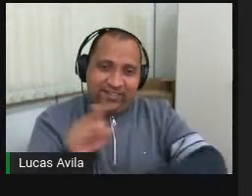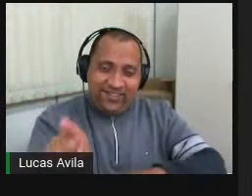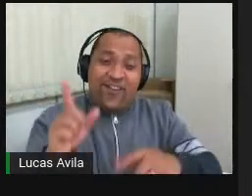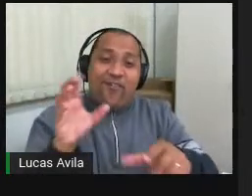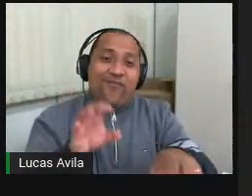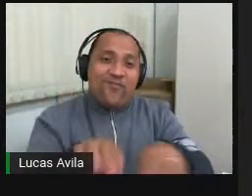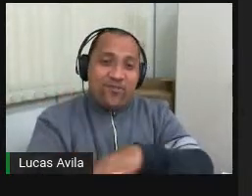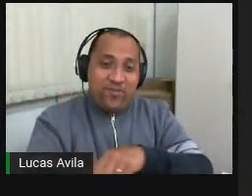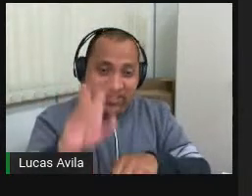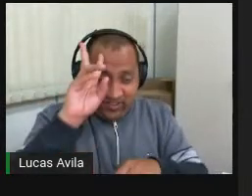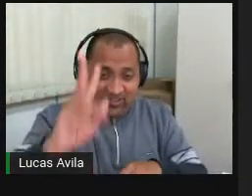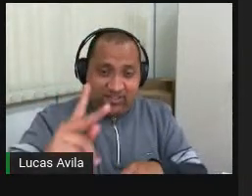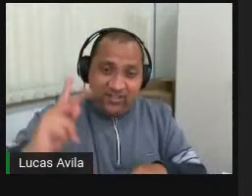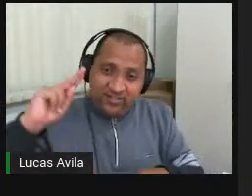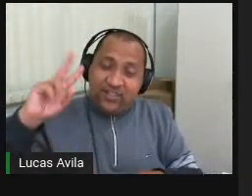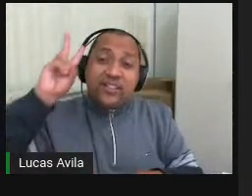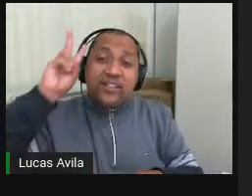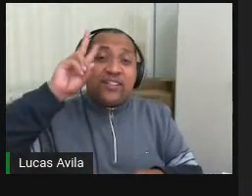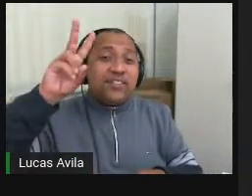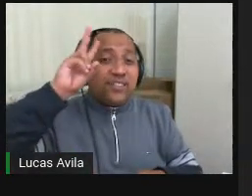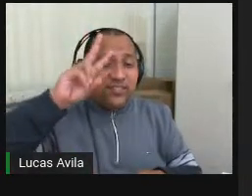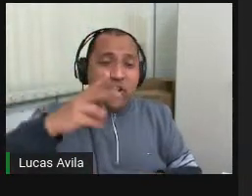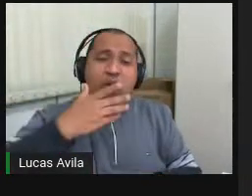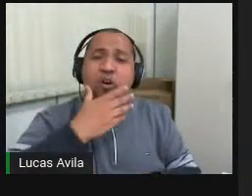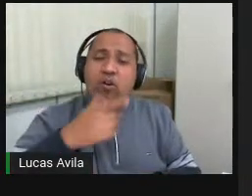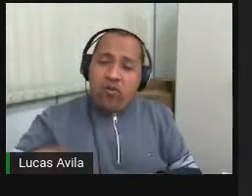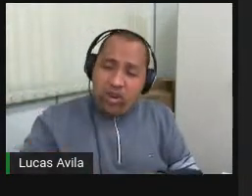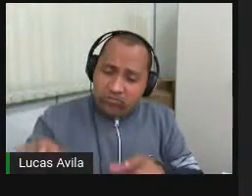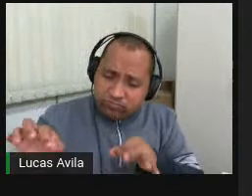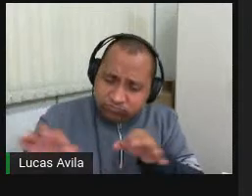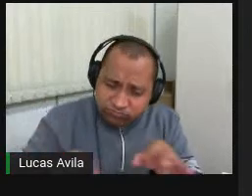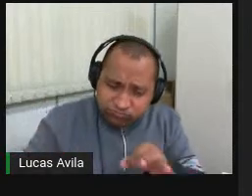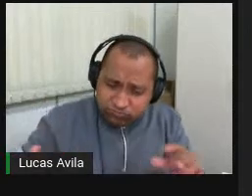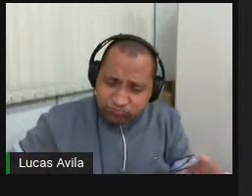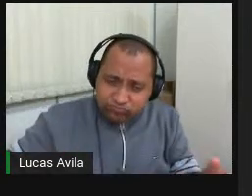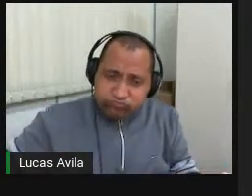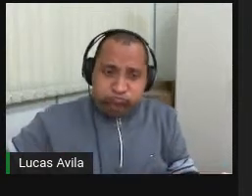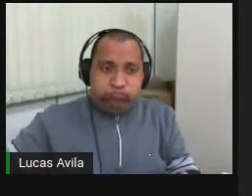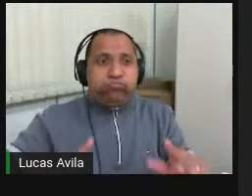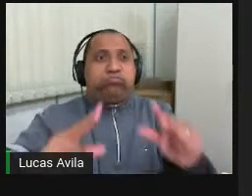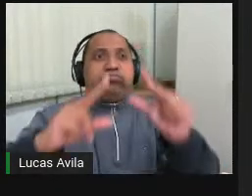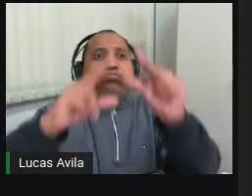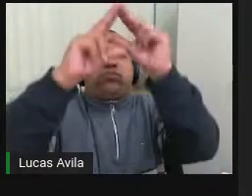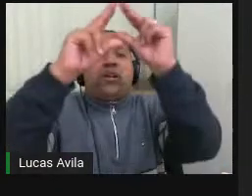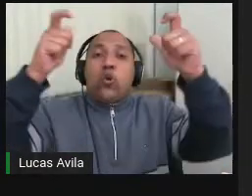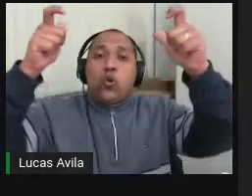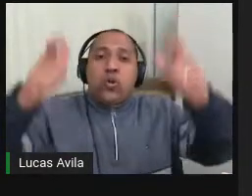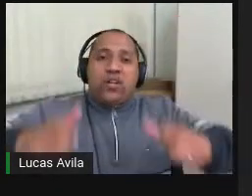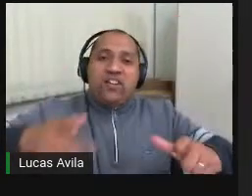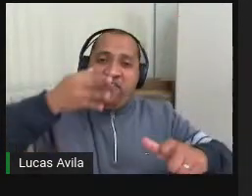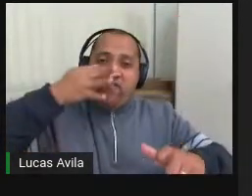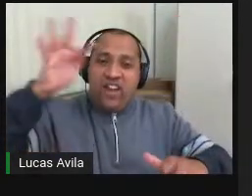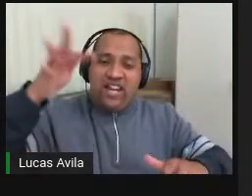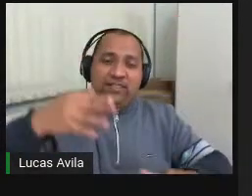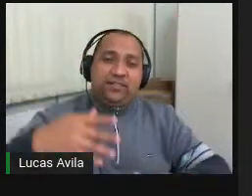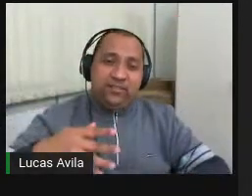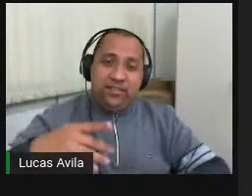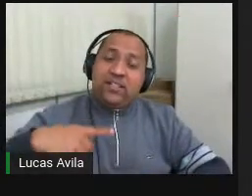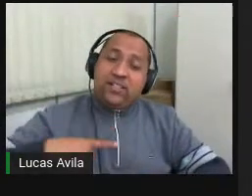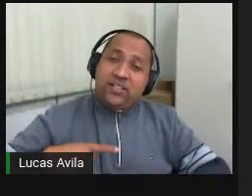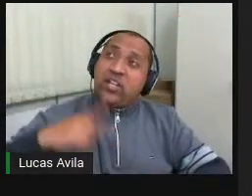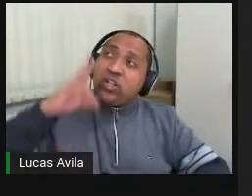História, lembro desse grande projeto que foi construído por essa pessoa que entrou na